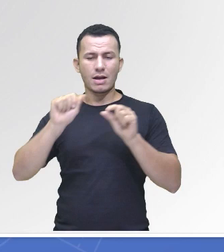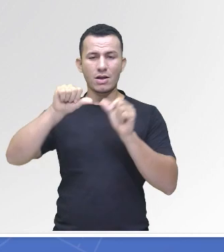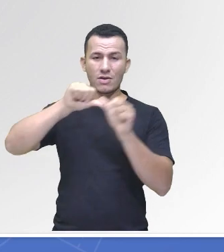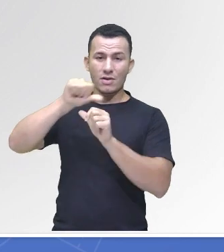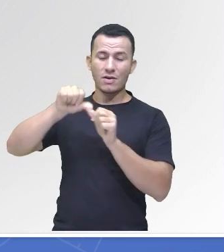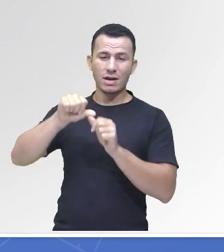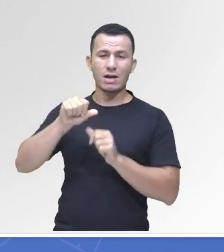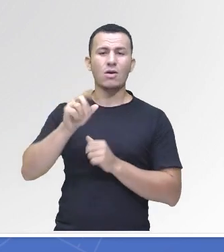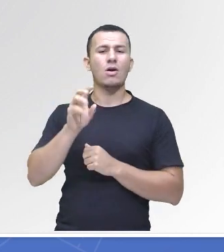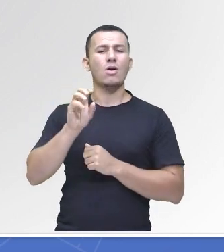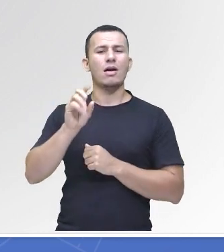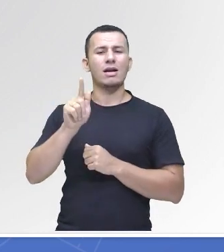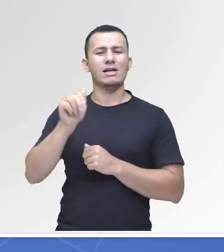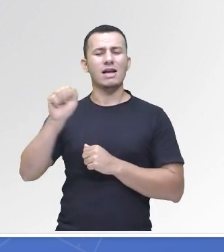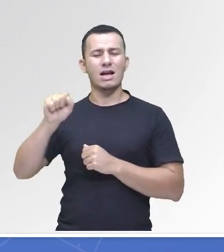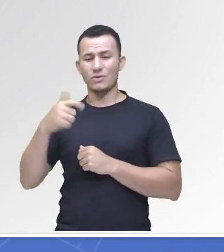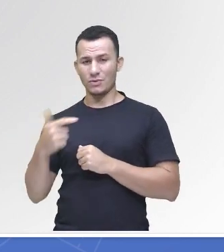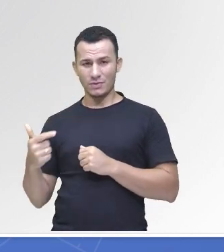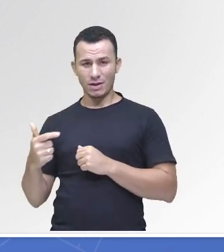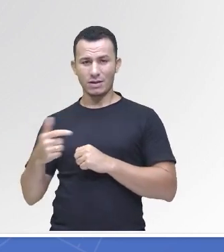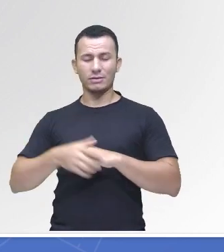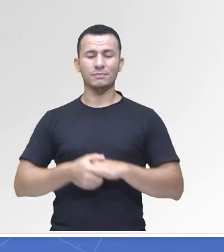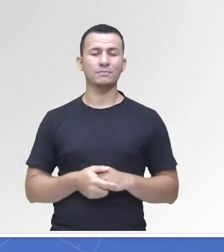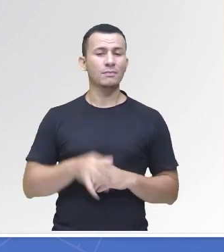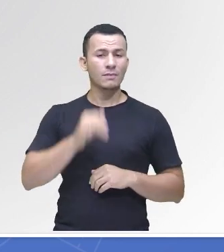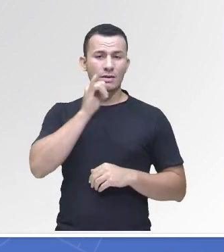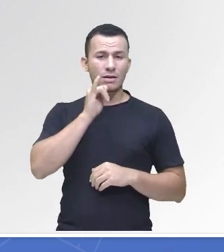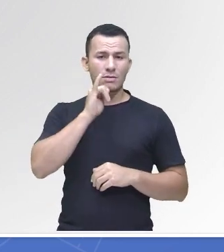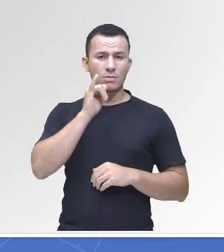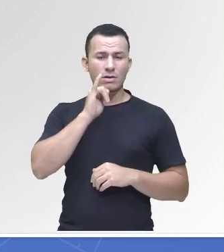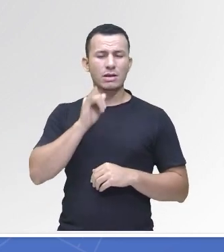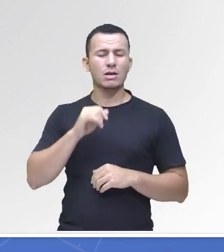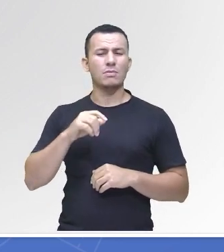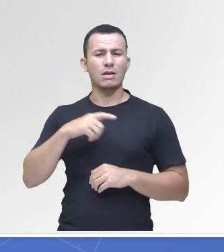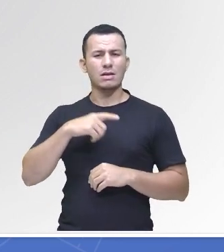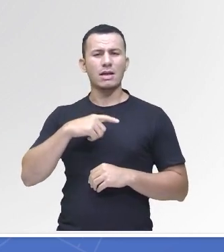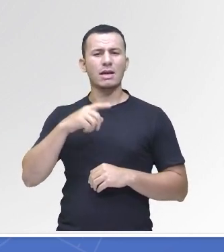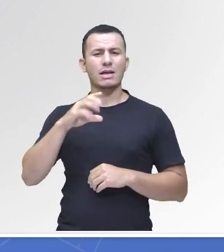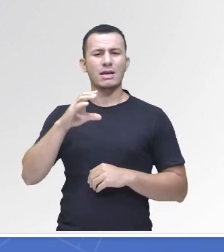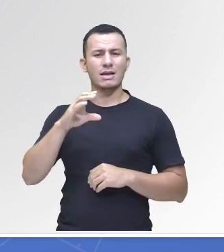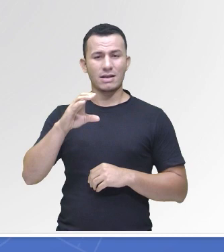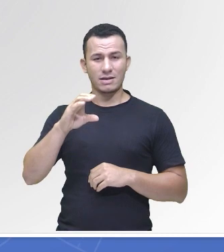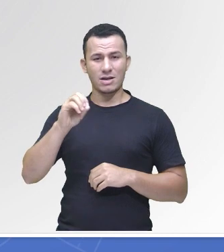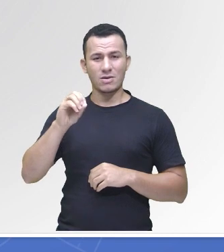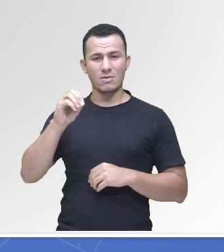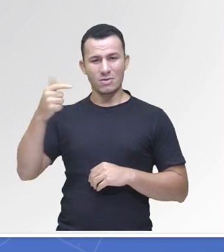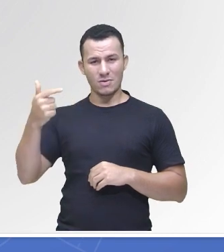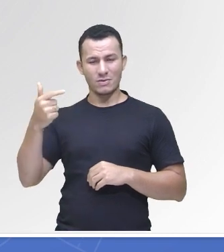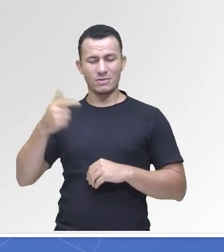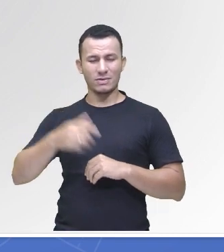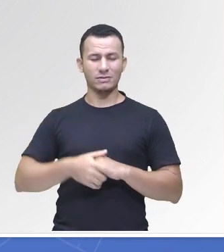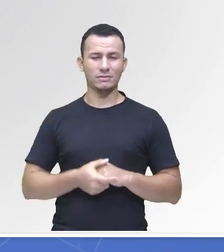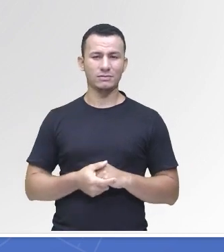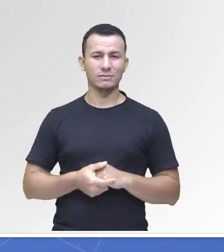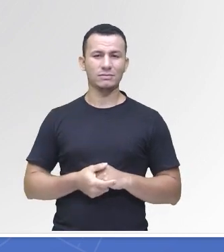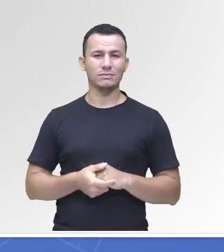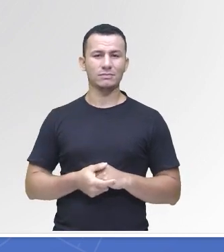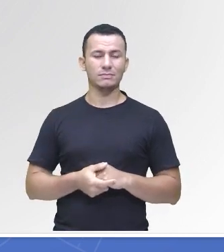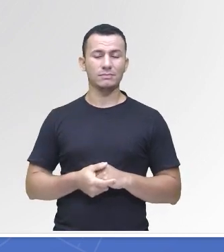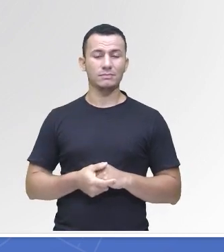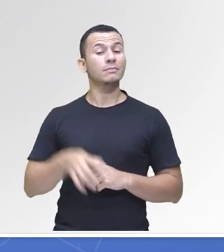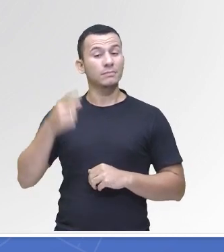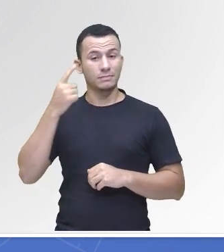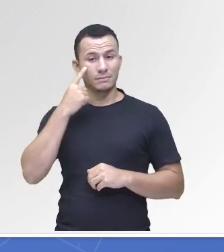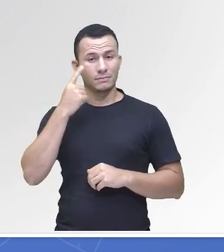sangue desoxigenado, ou seja, aquele sangue rico em gás carbônico. Olha só,